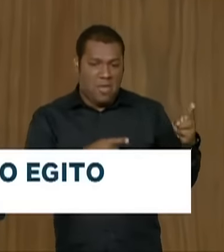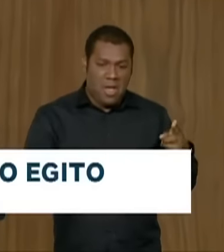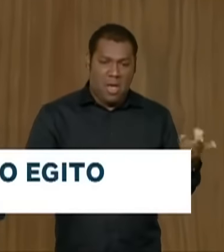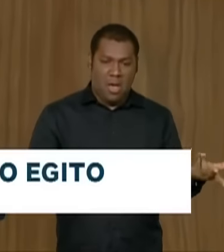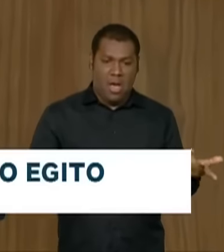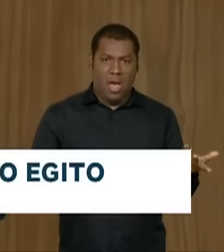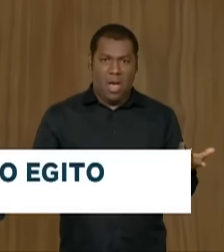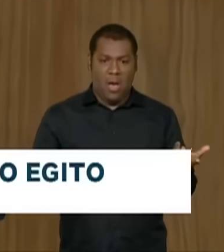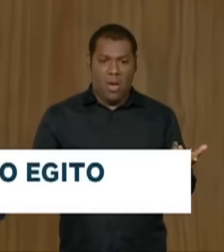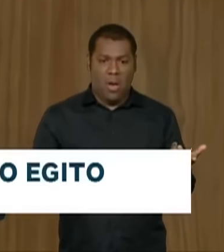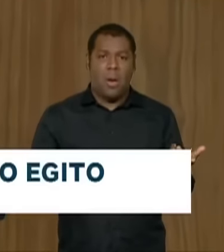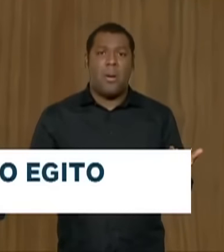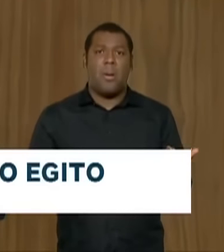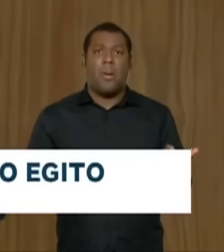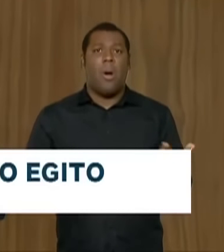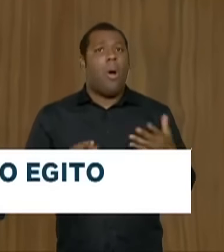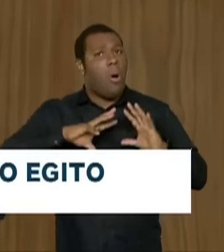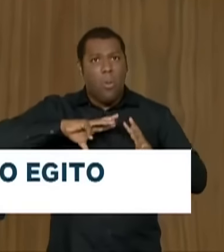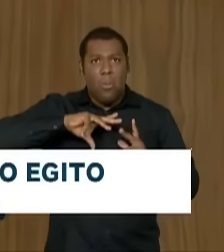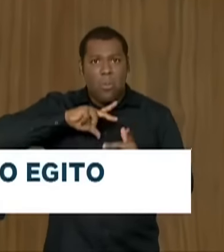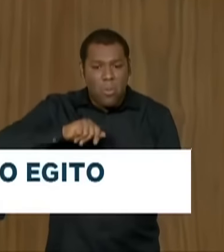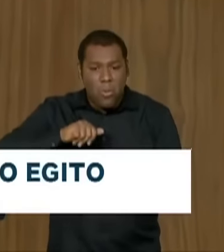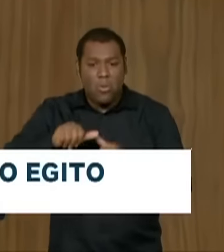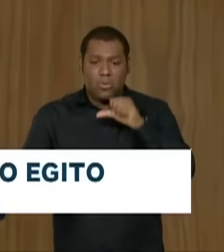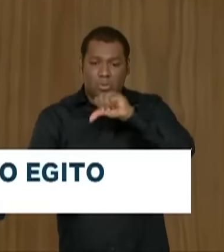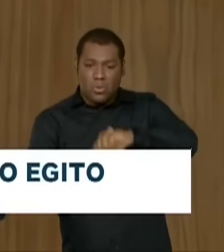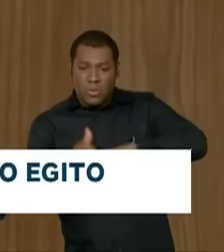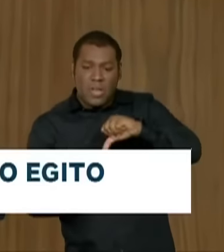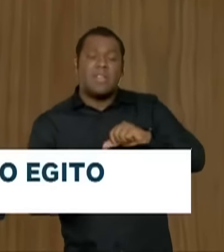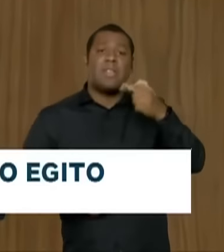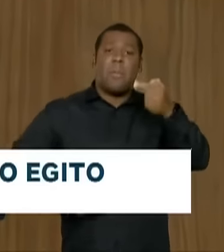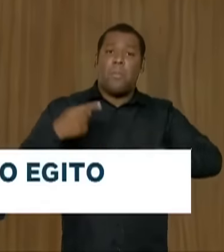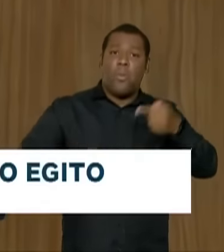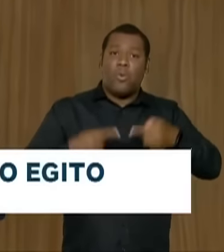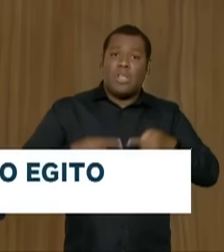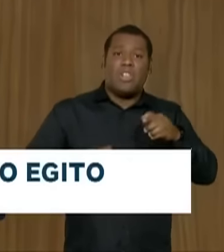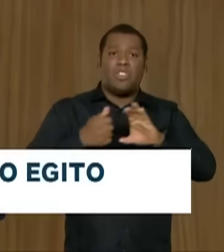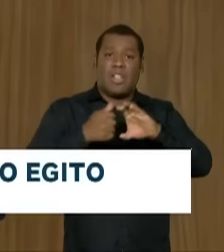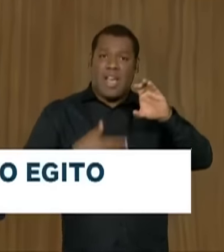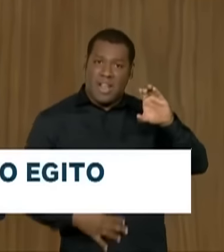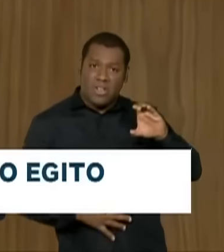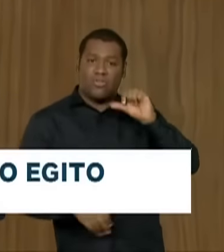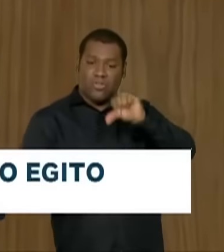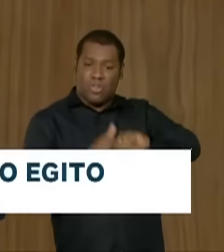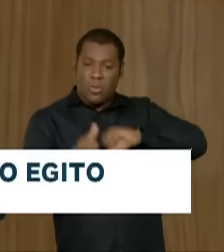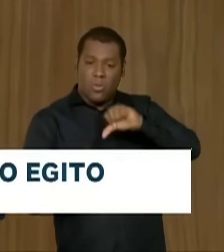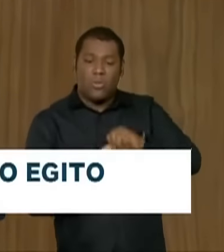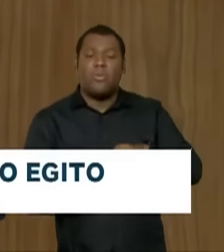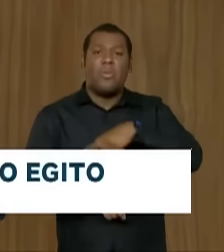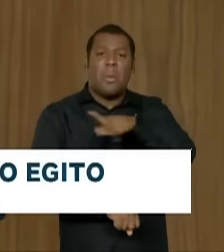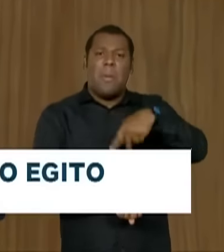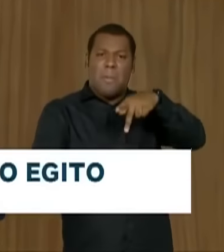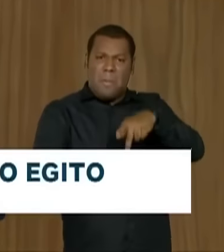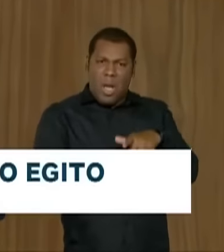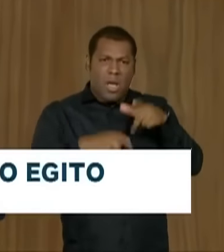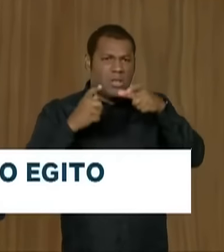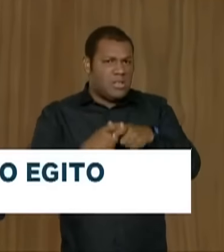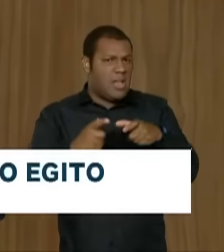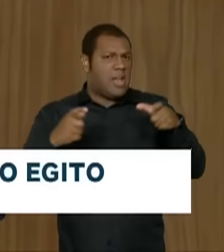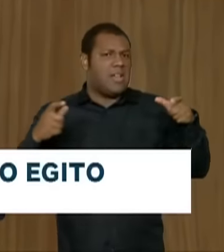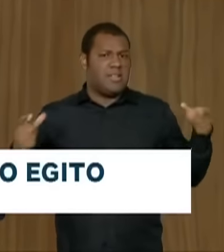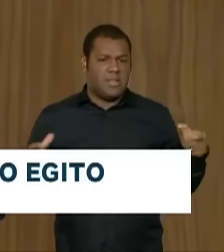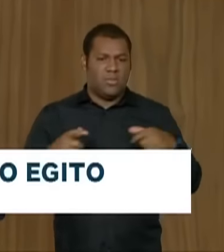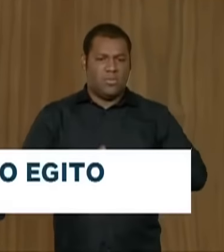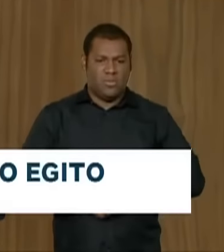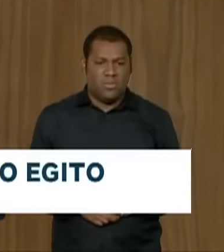É importante lembrar que o mundo mudou, a geopolítica mudou, os países ficaram maiores e mais importantes.